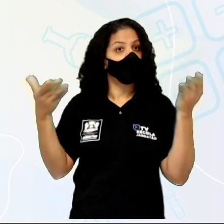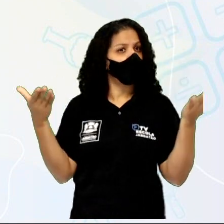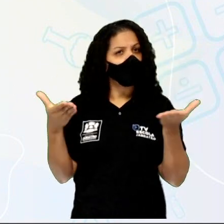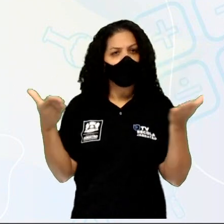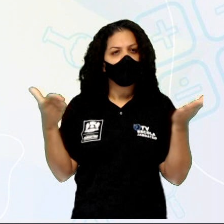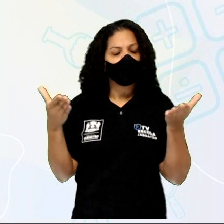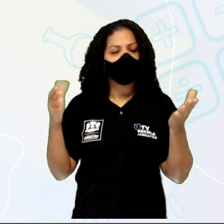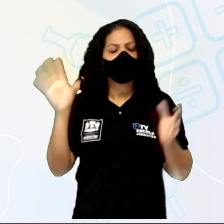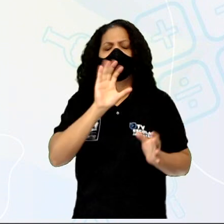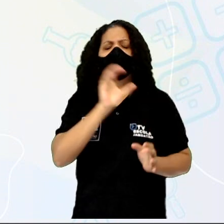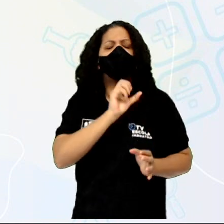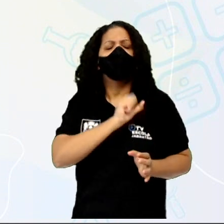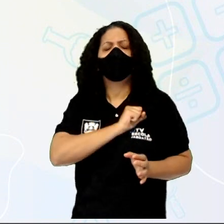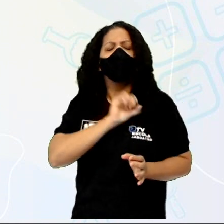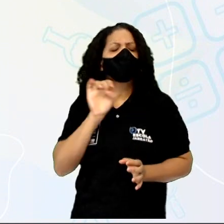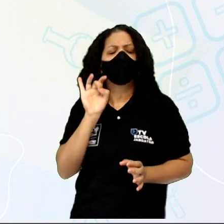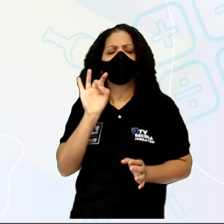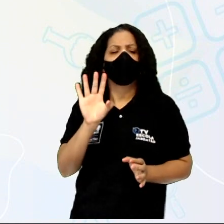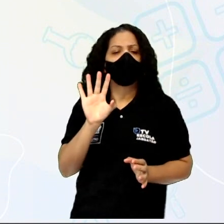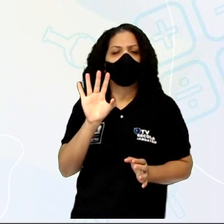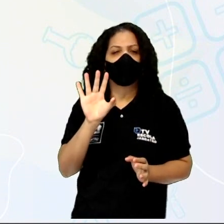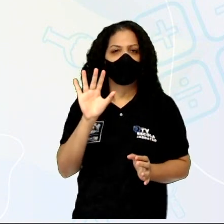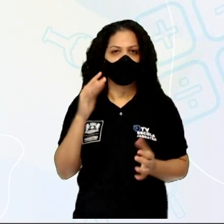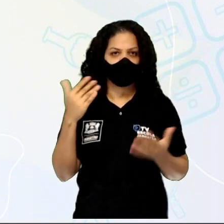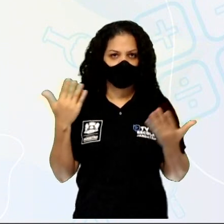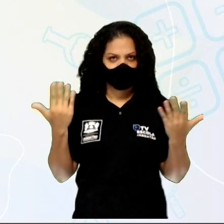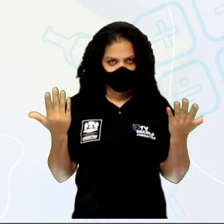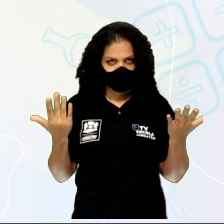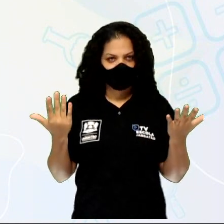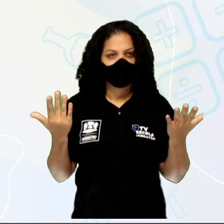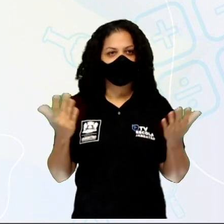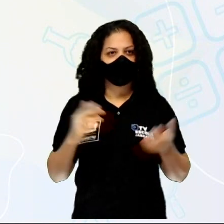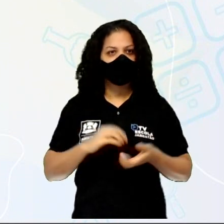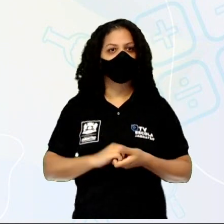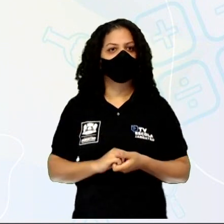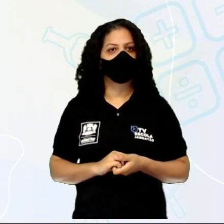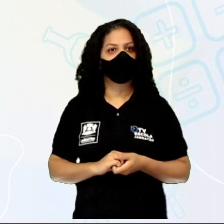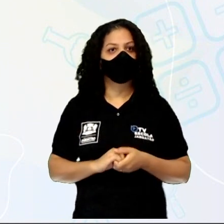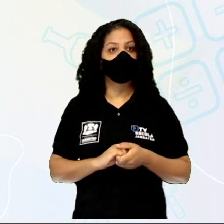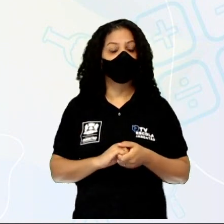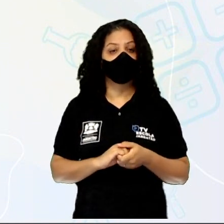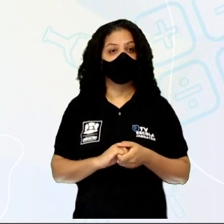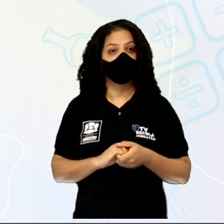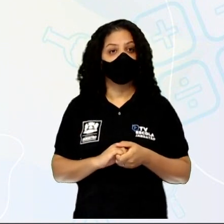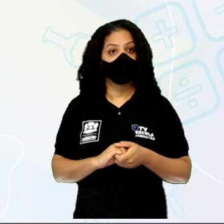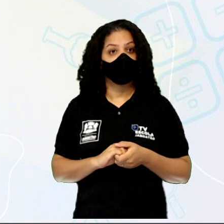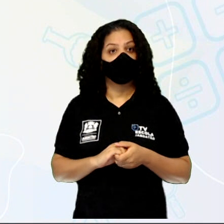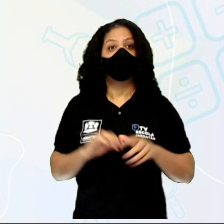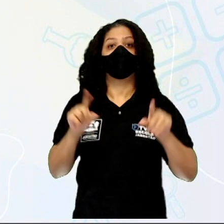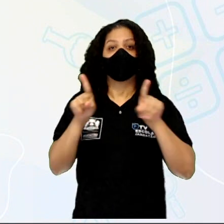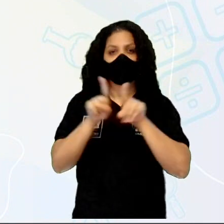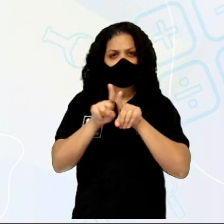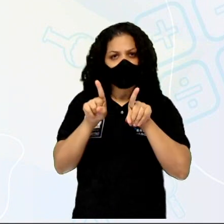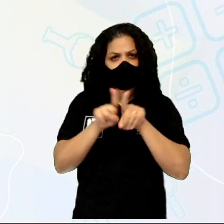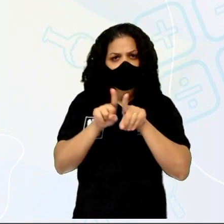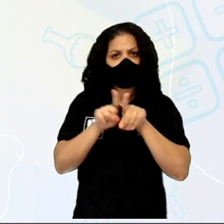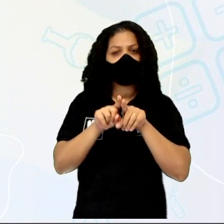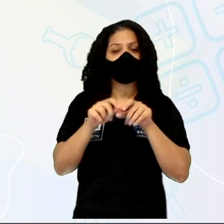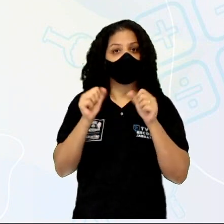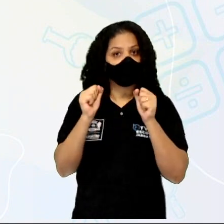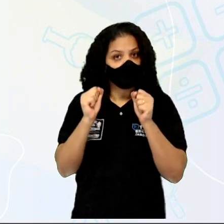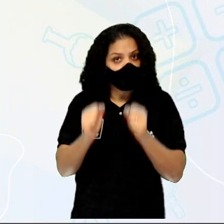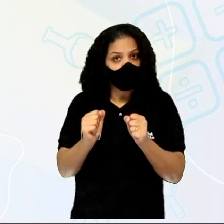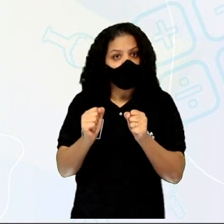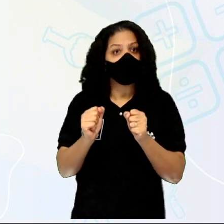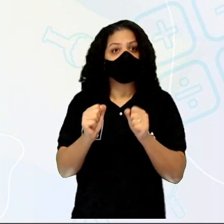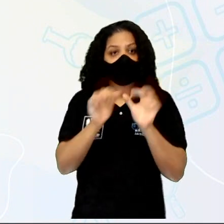nos resta amar. Mas essa mesma frase, ela também pode ser com a felicidade,